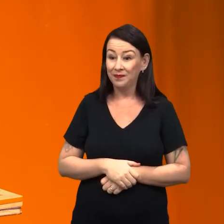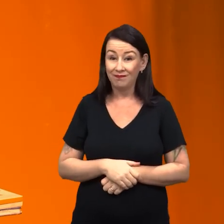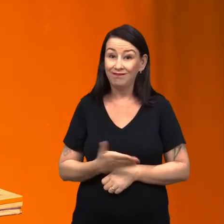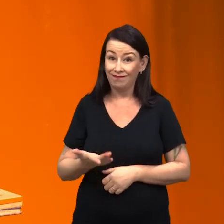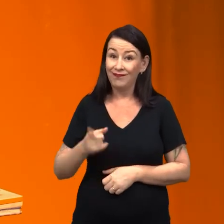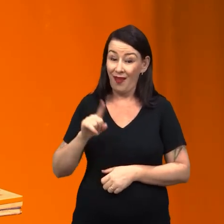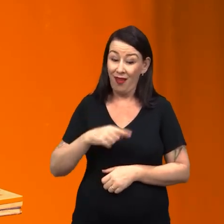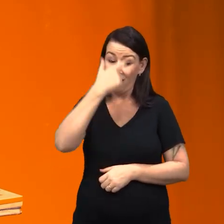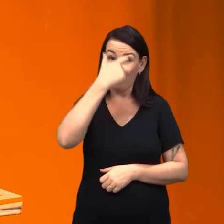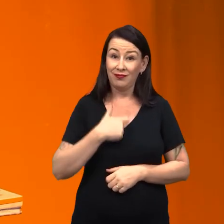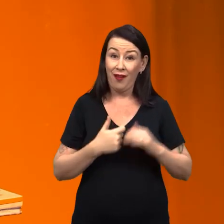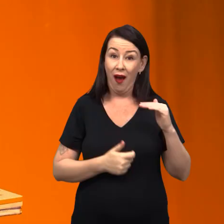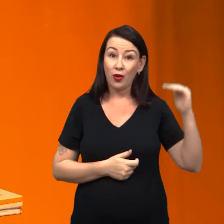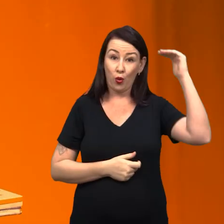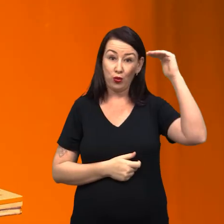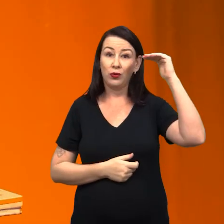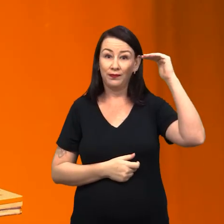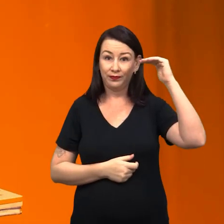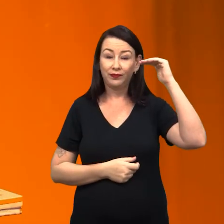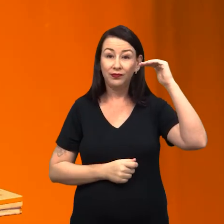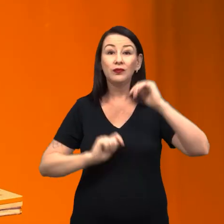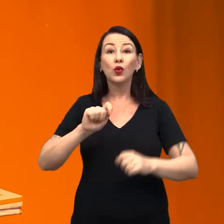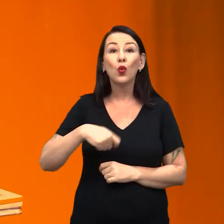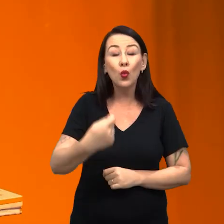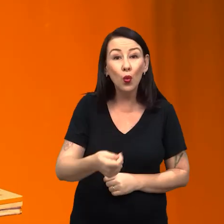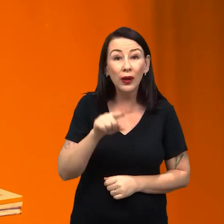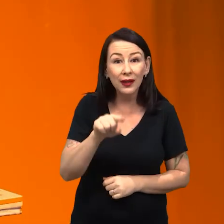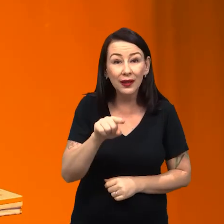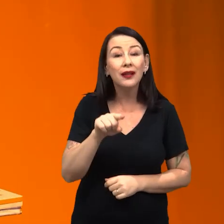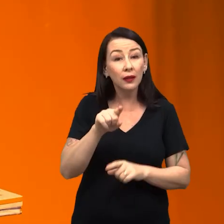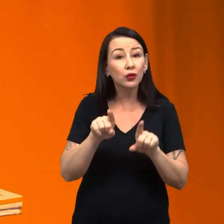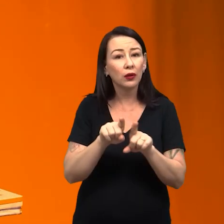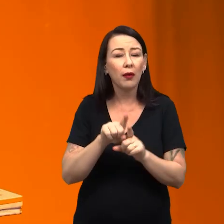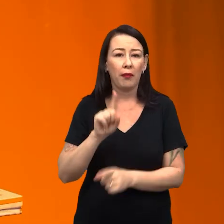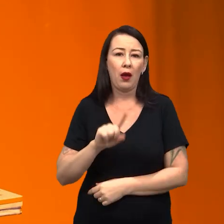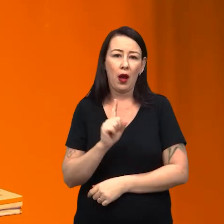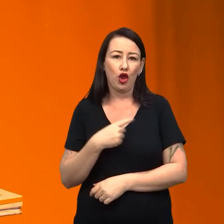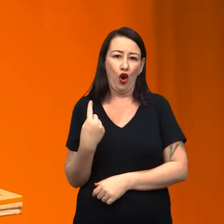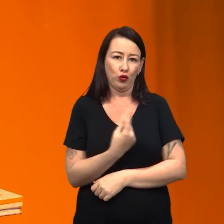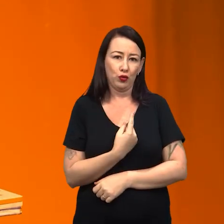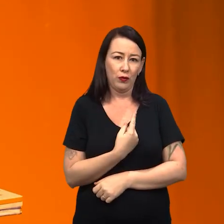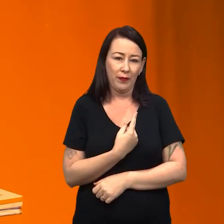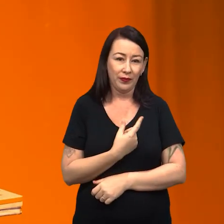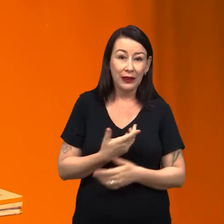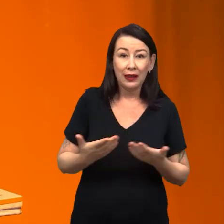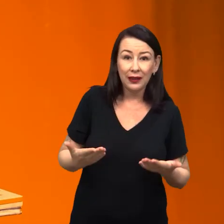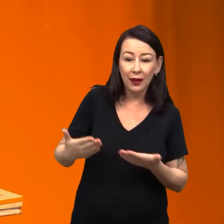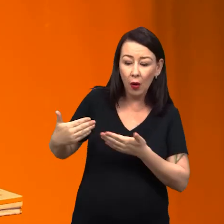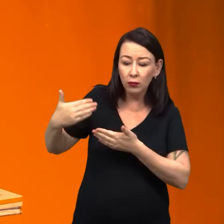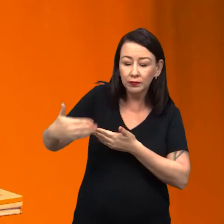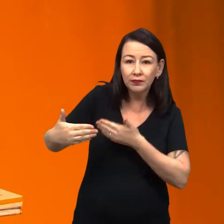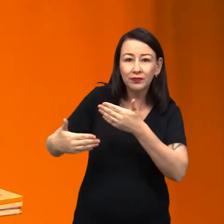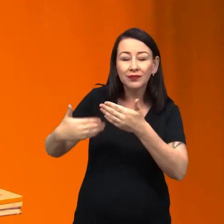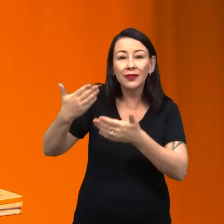adultos. Então, esse repertório também é nosso. Então, na medida em que a gente, né,